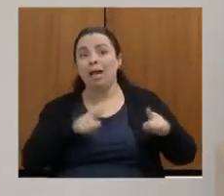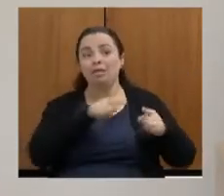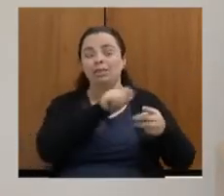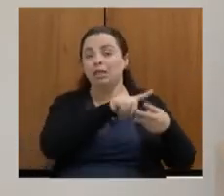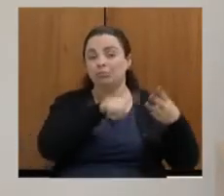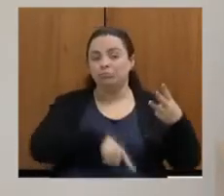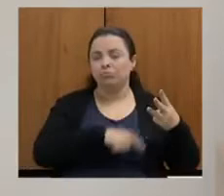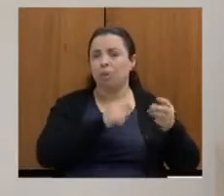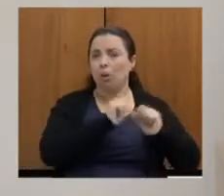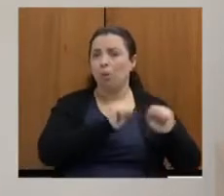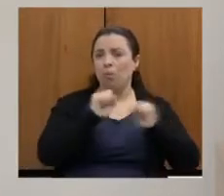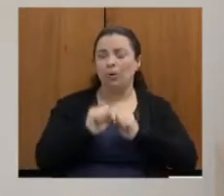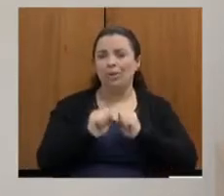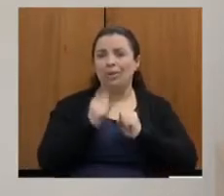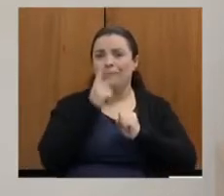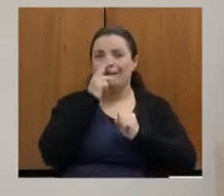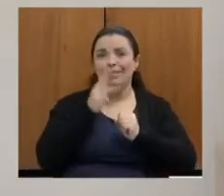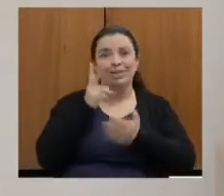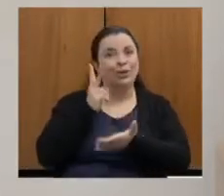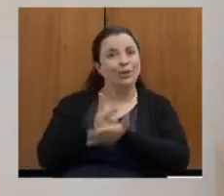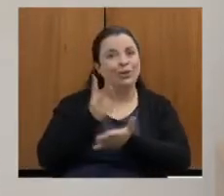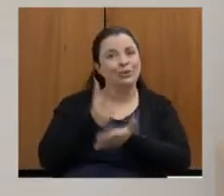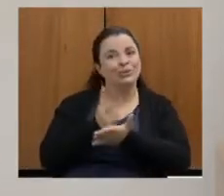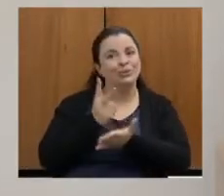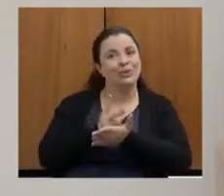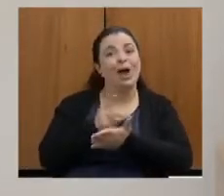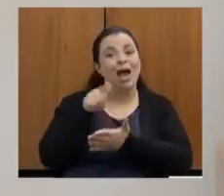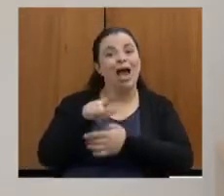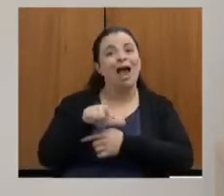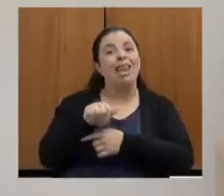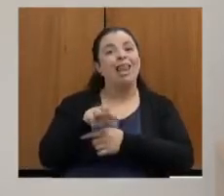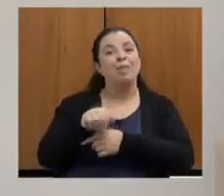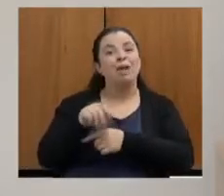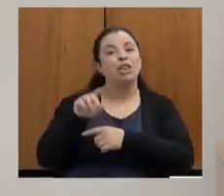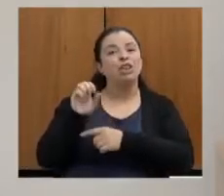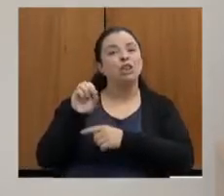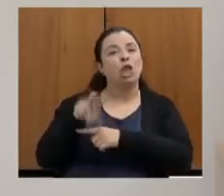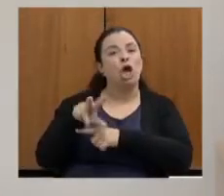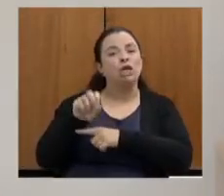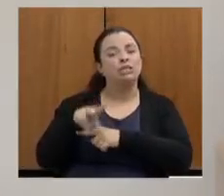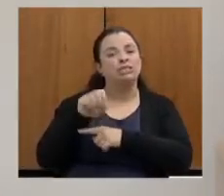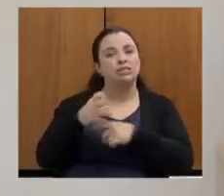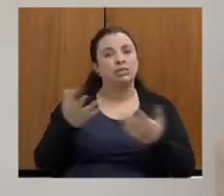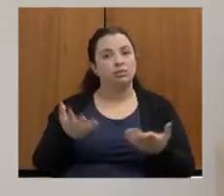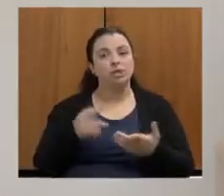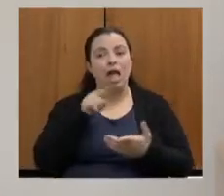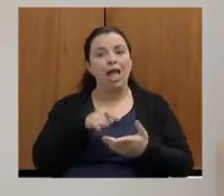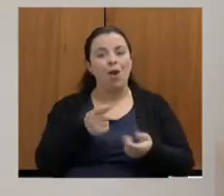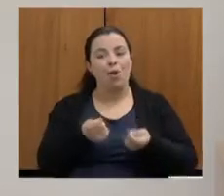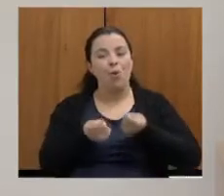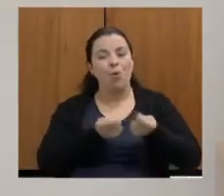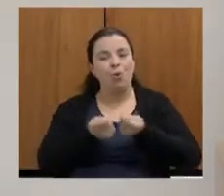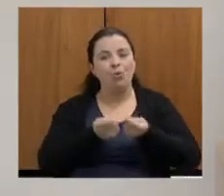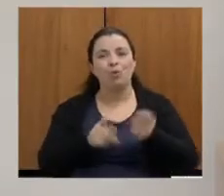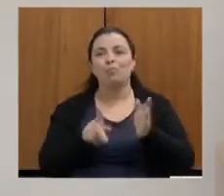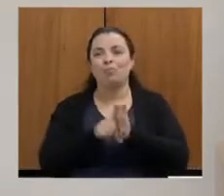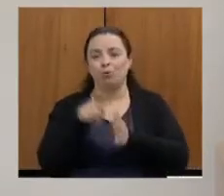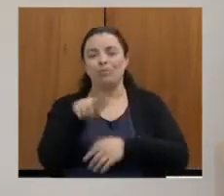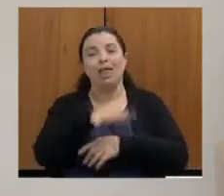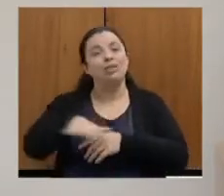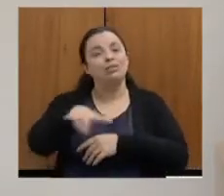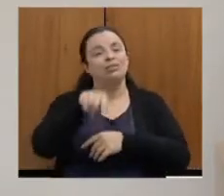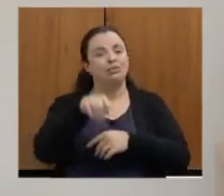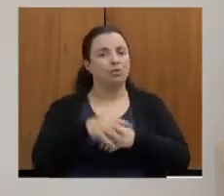pessoas a lama tóxica inclusive É um mecanismo de controle dos territórios então que não